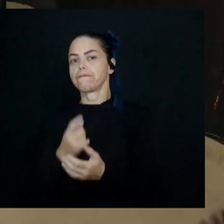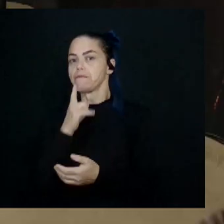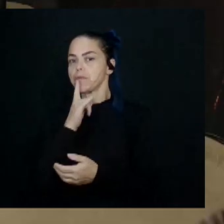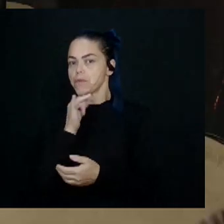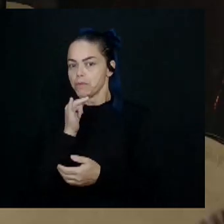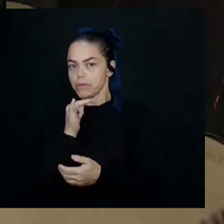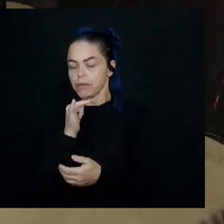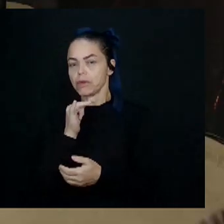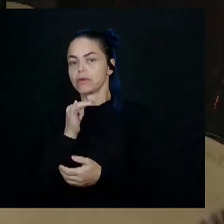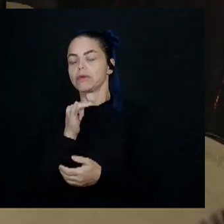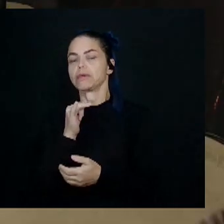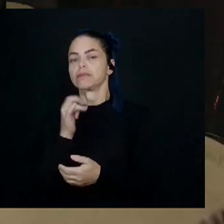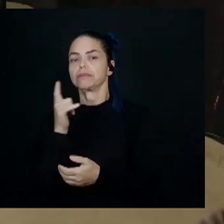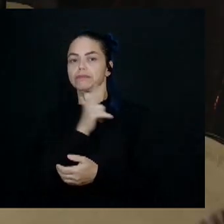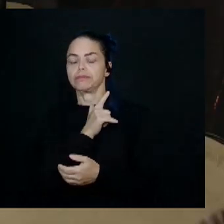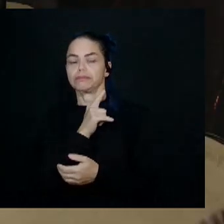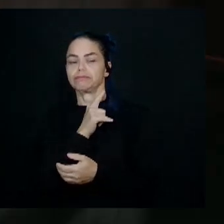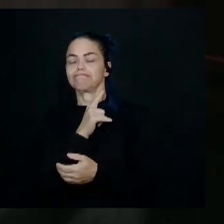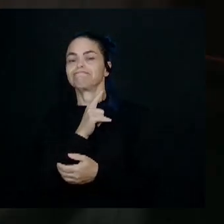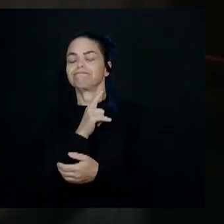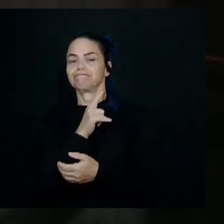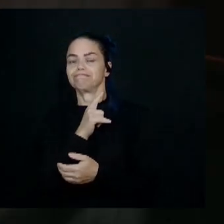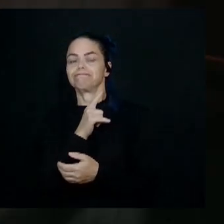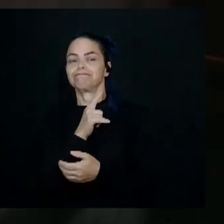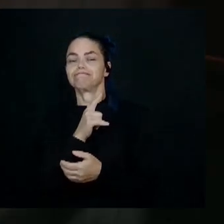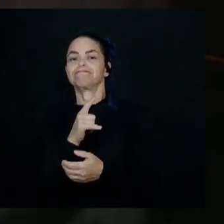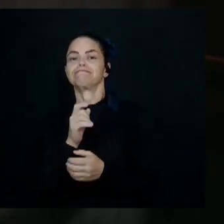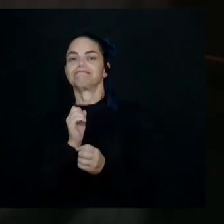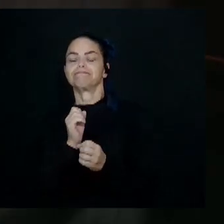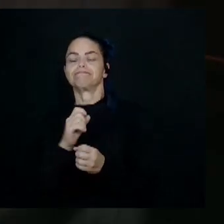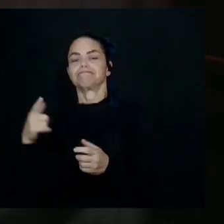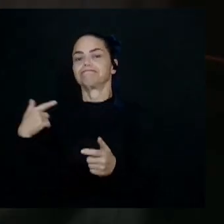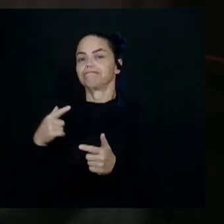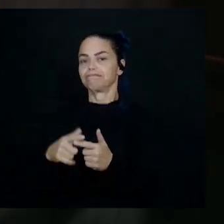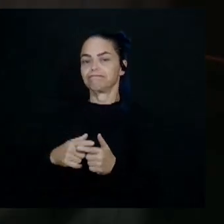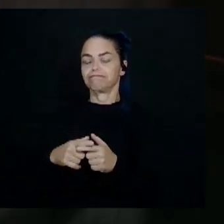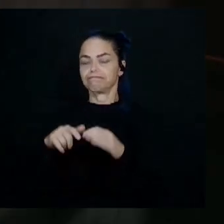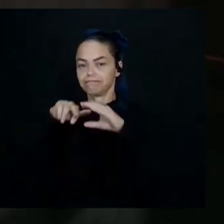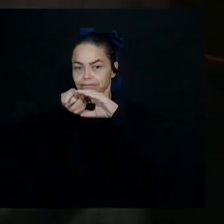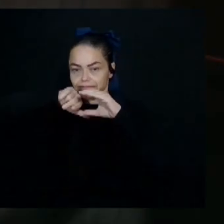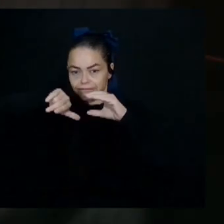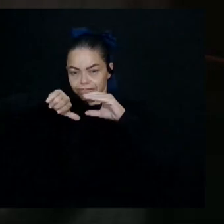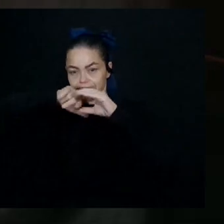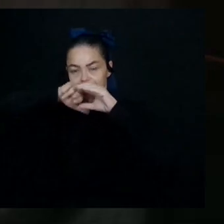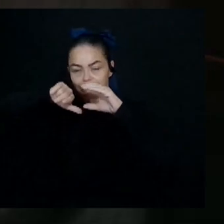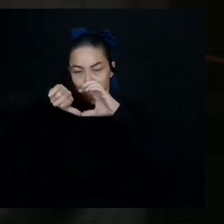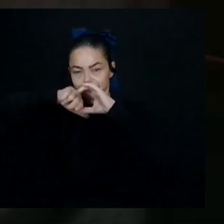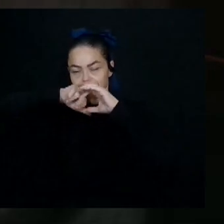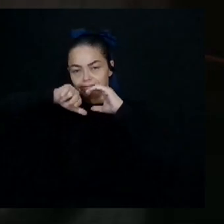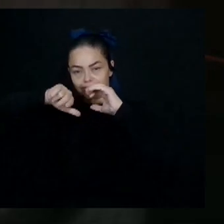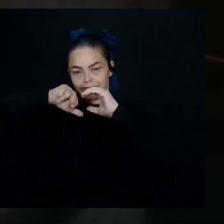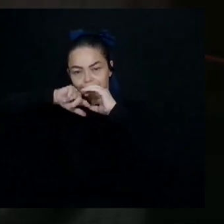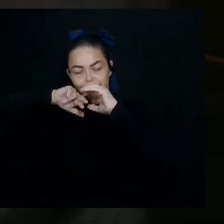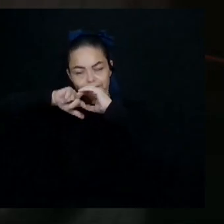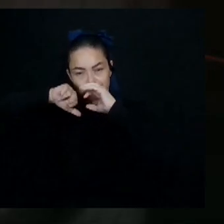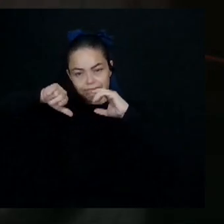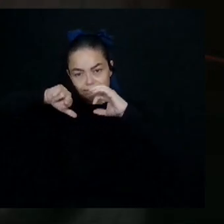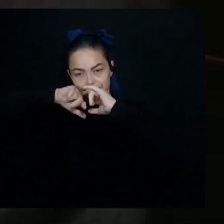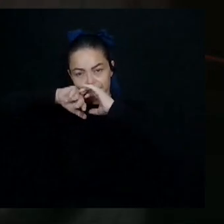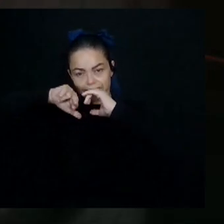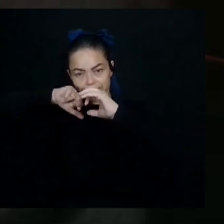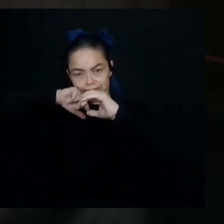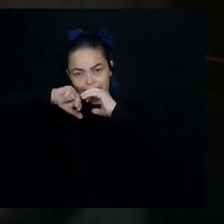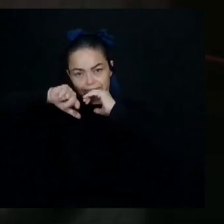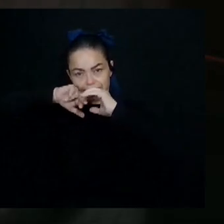vão conseguir lidar, já lidam com a neurodivergência, e aí precisam lidar com a